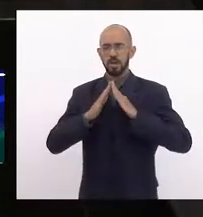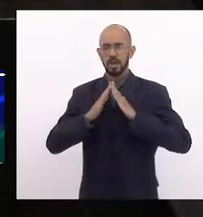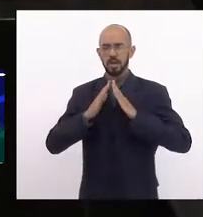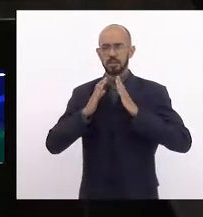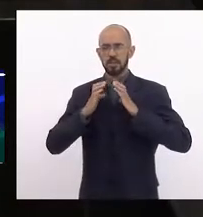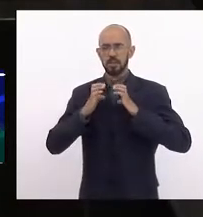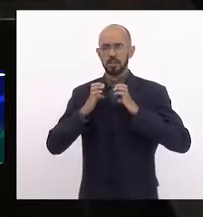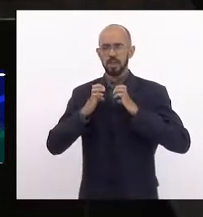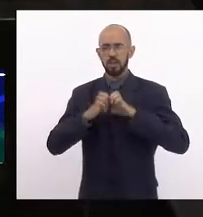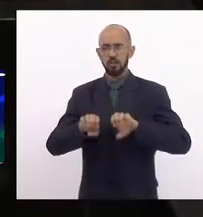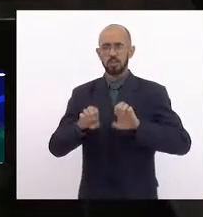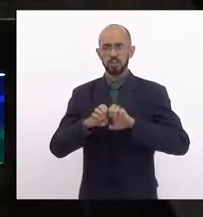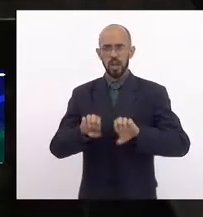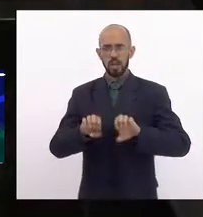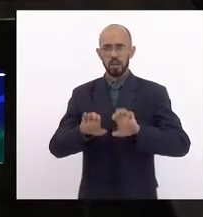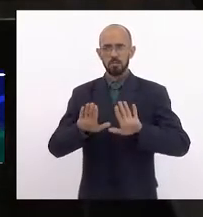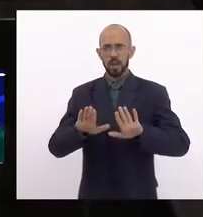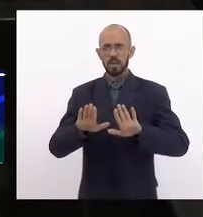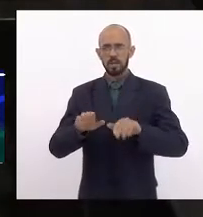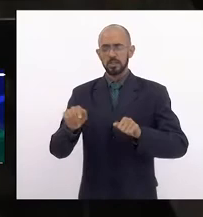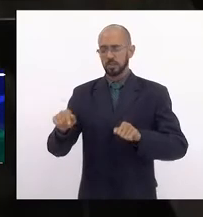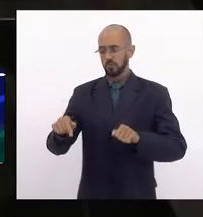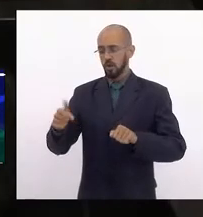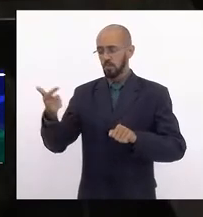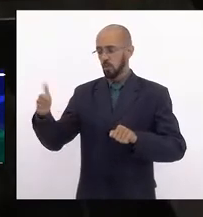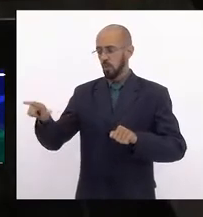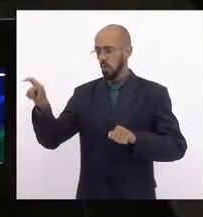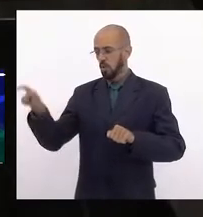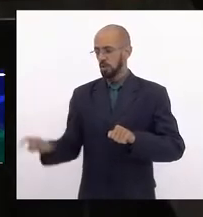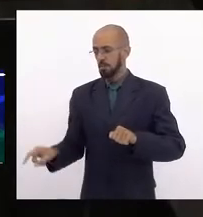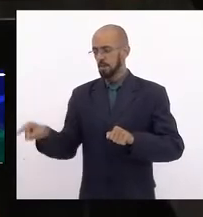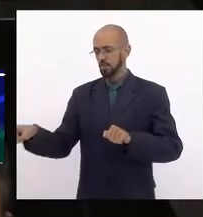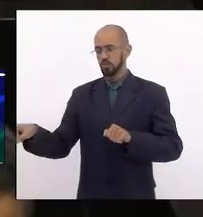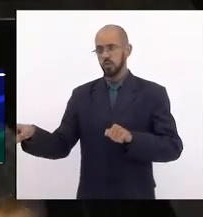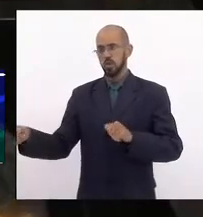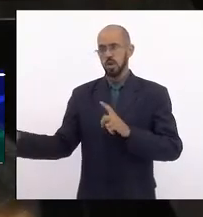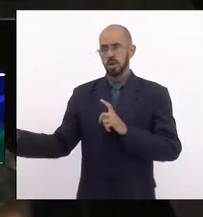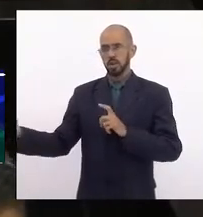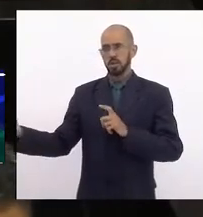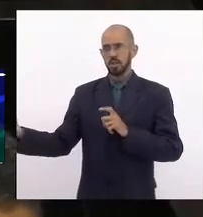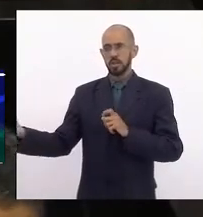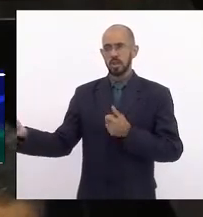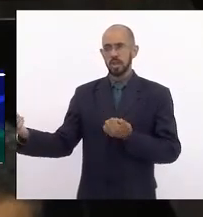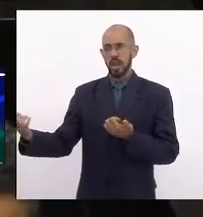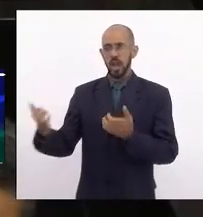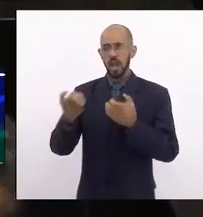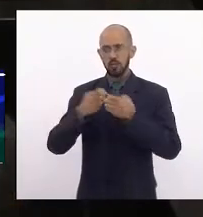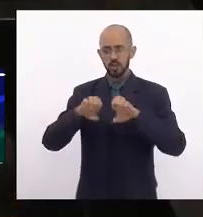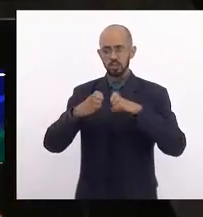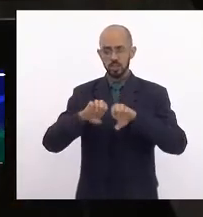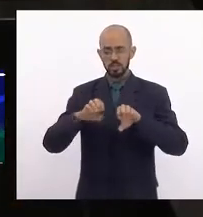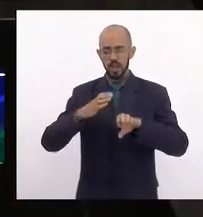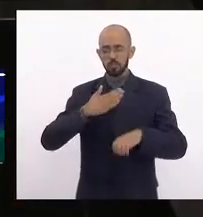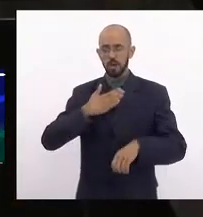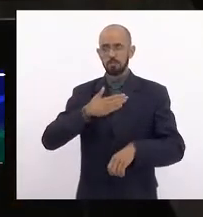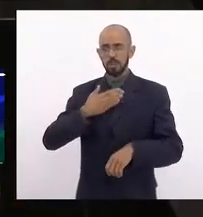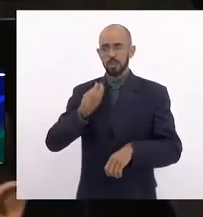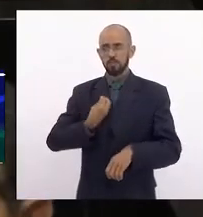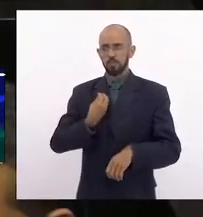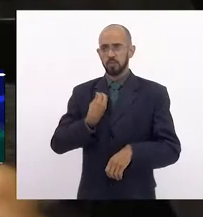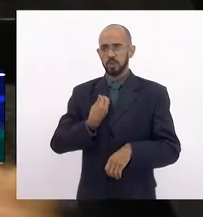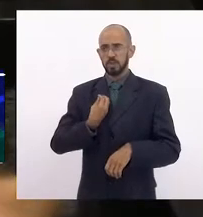e foi através de vidas de outras pessoas que me evangelizaram e falaram de Deus para minha vida